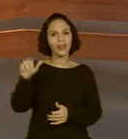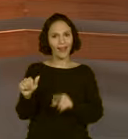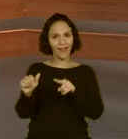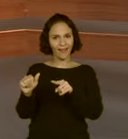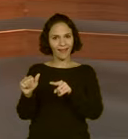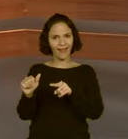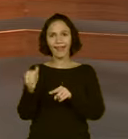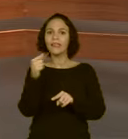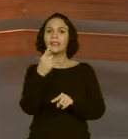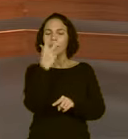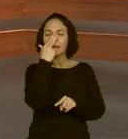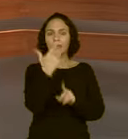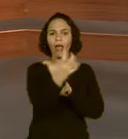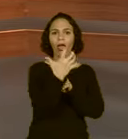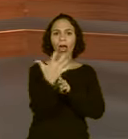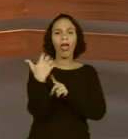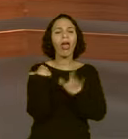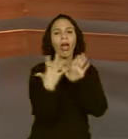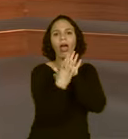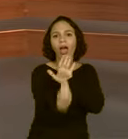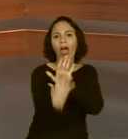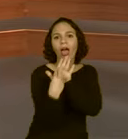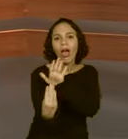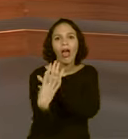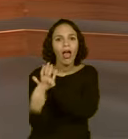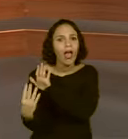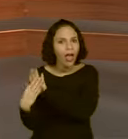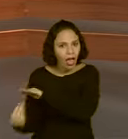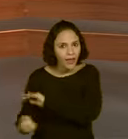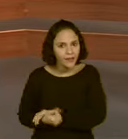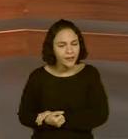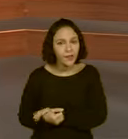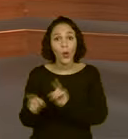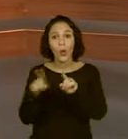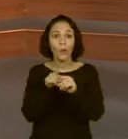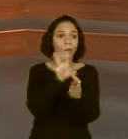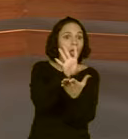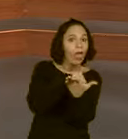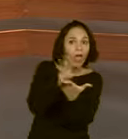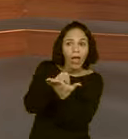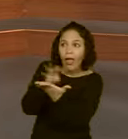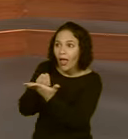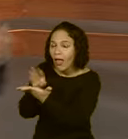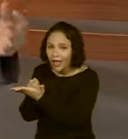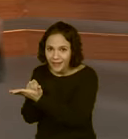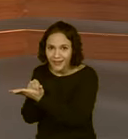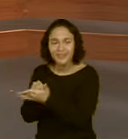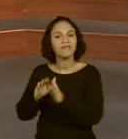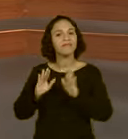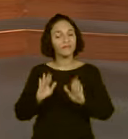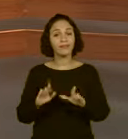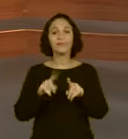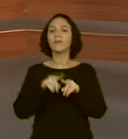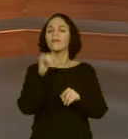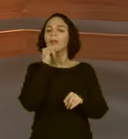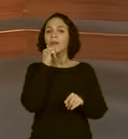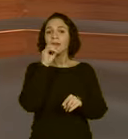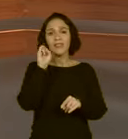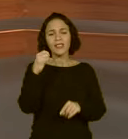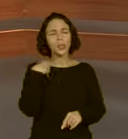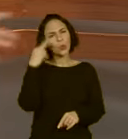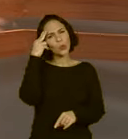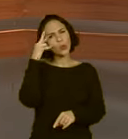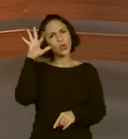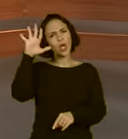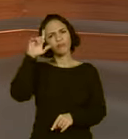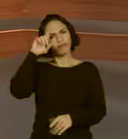Se você tem um sonho bem definido, muitas vezes você vai ter influências externas